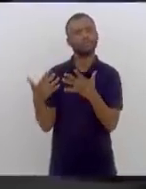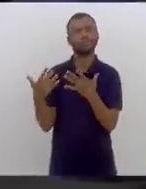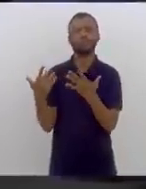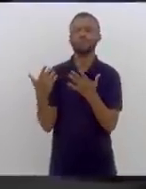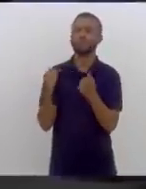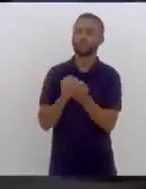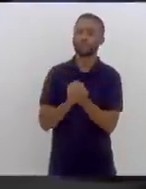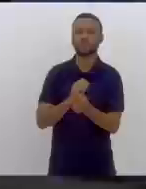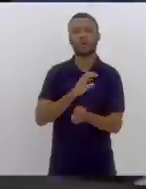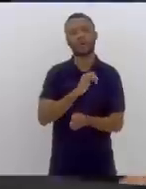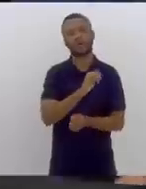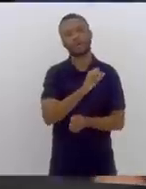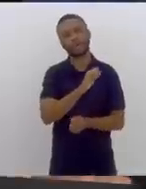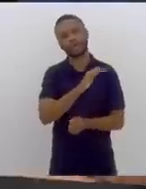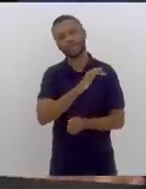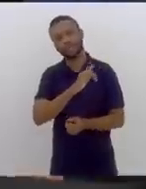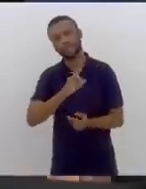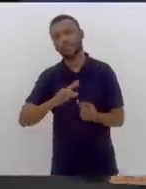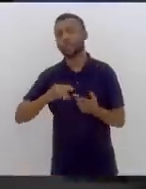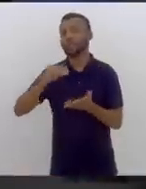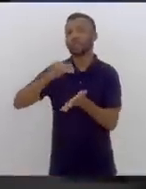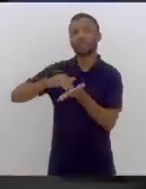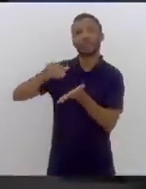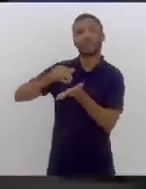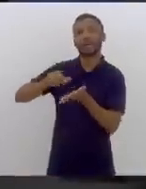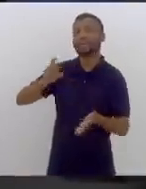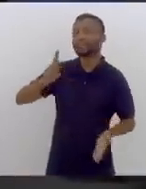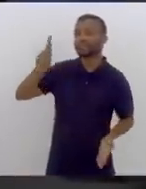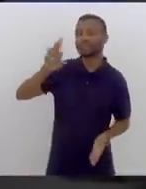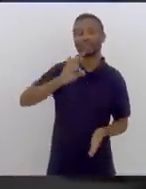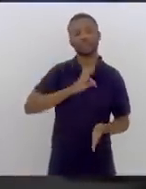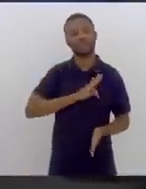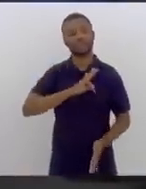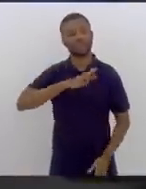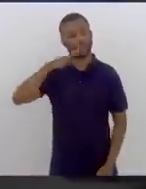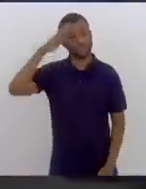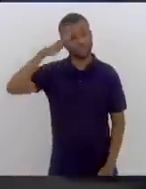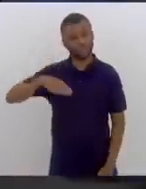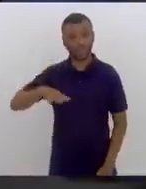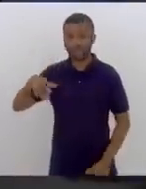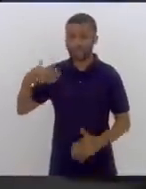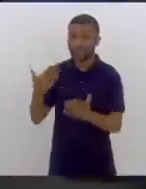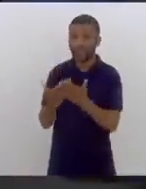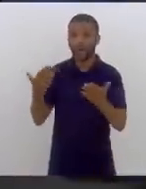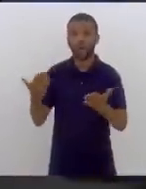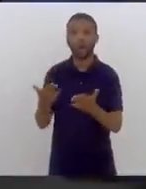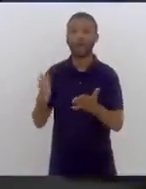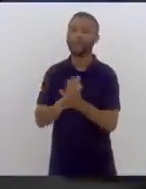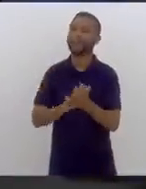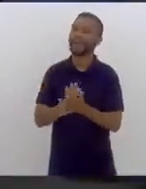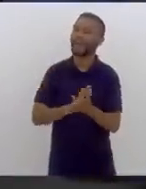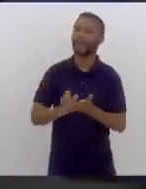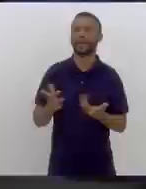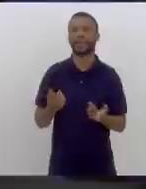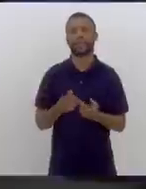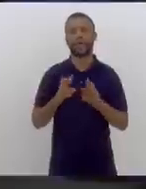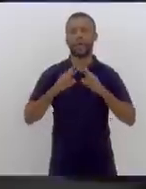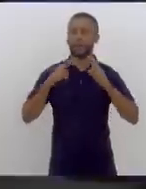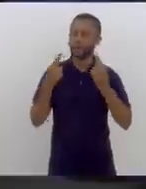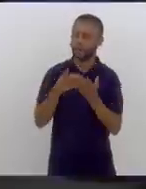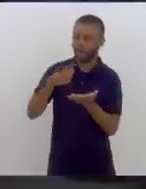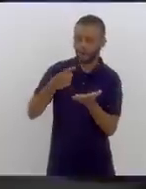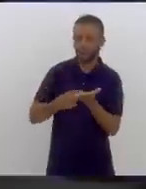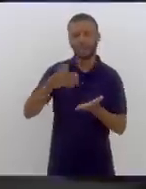a Casa Civil Já falamos com secretário da polícia militar e nada já tivemos reuniões